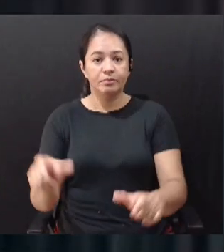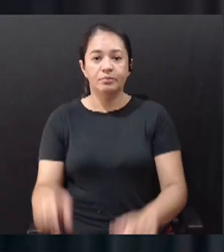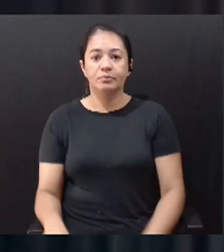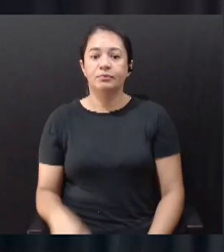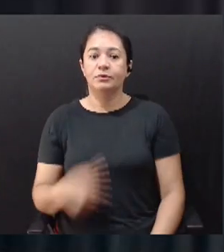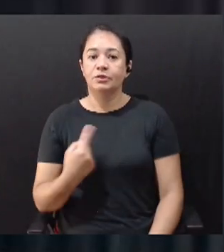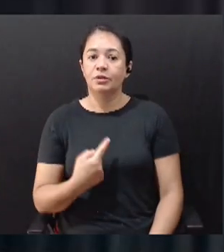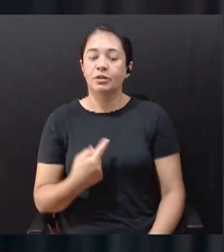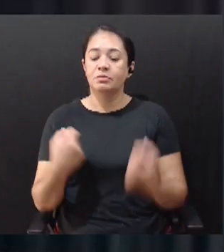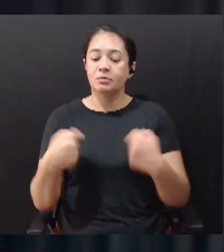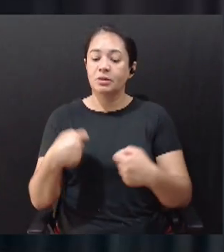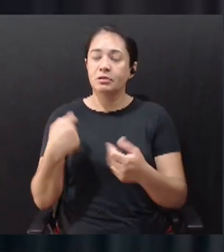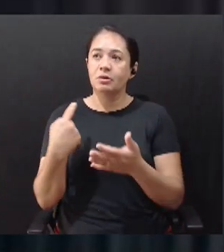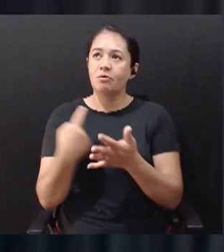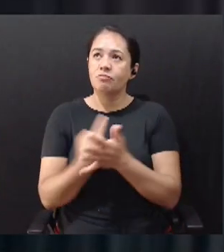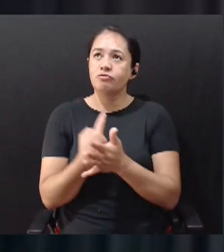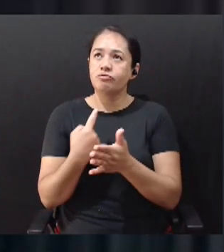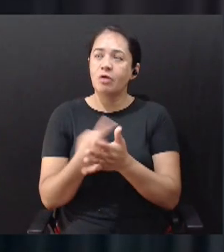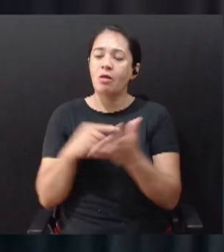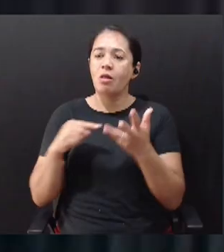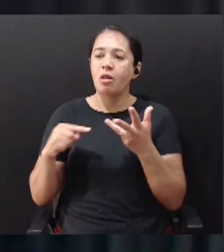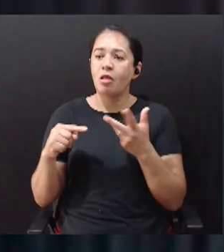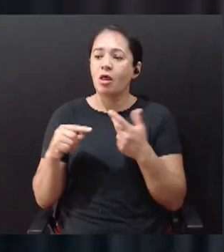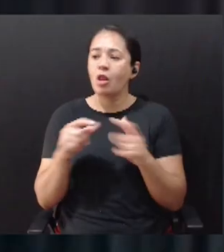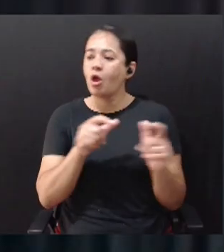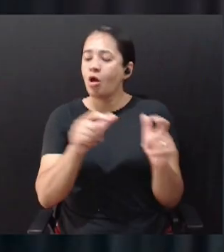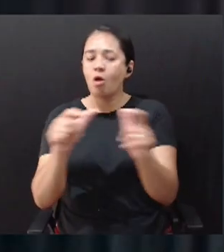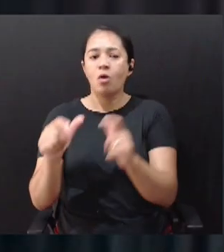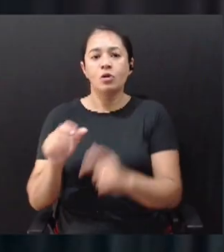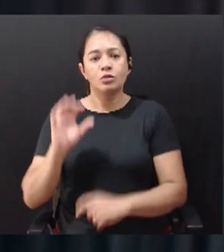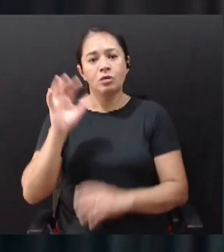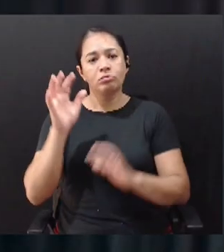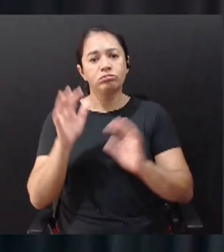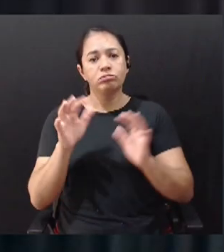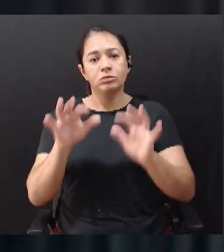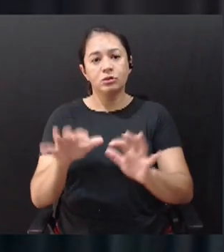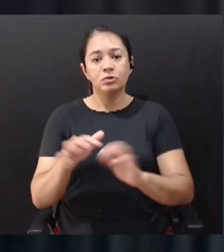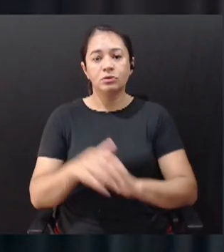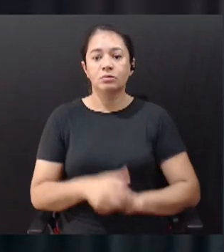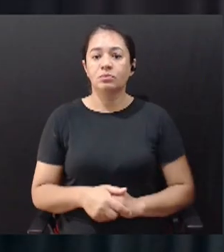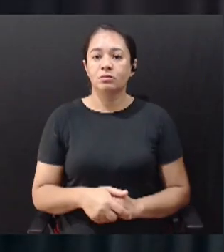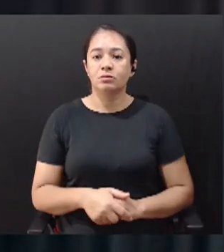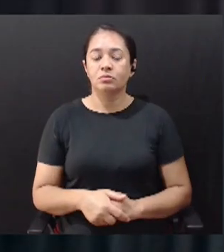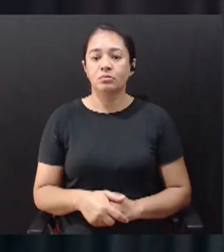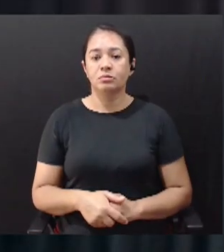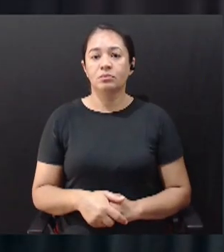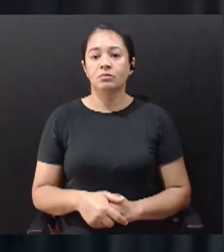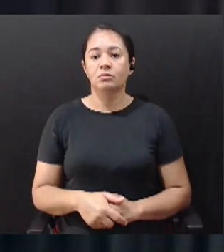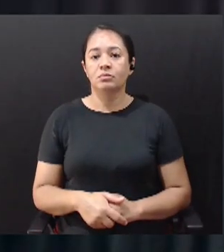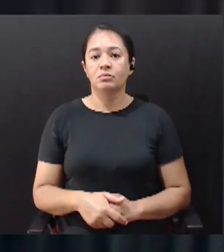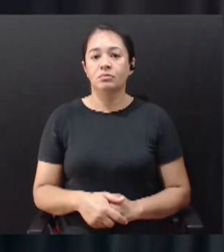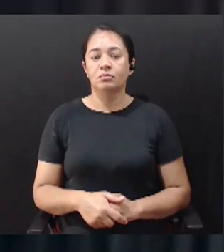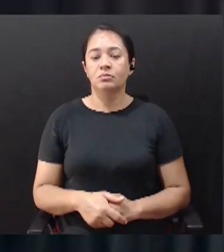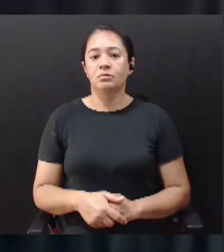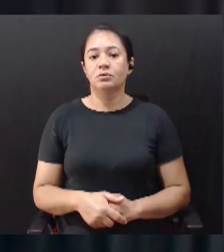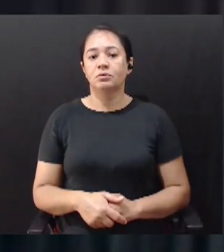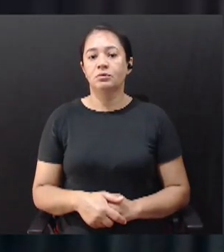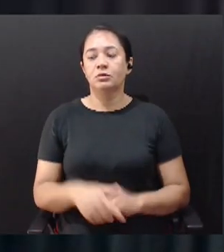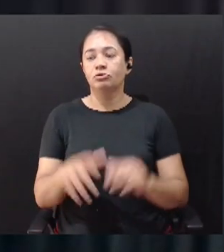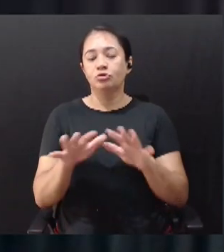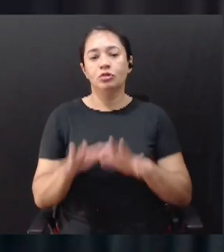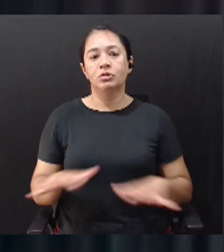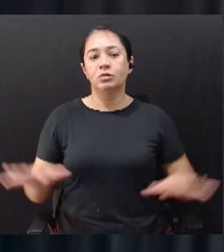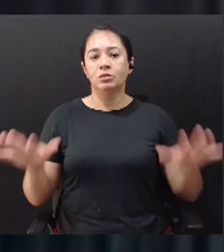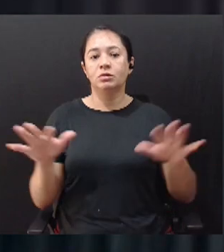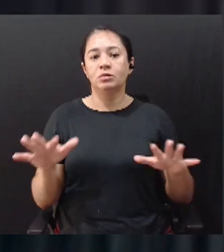questionamentos para entender da onde que está vindo, né, isso. Então, é claro que a gente pode, de forma generalizada,